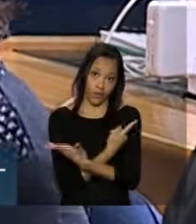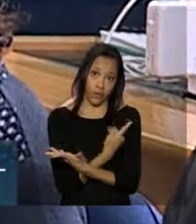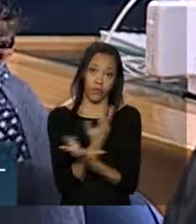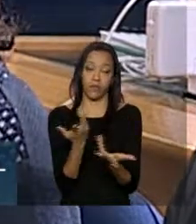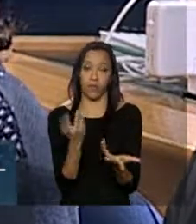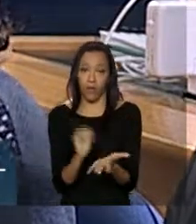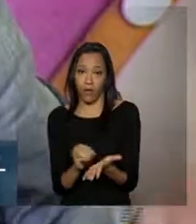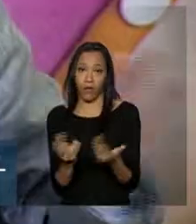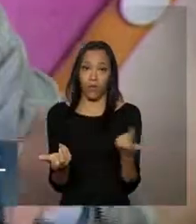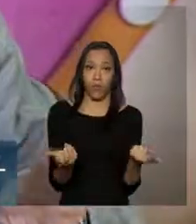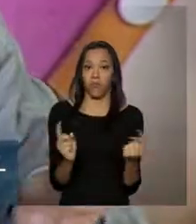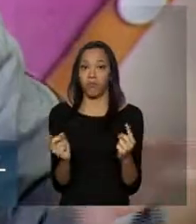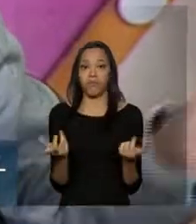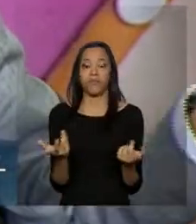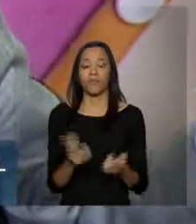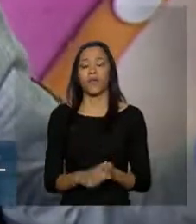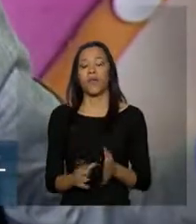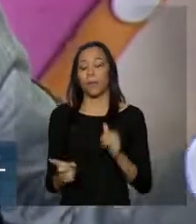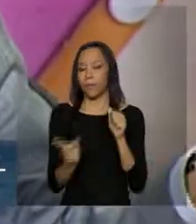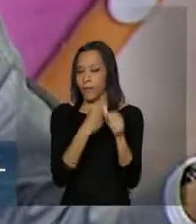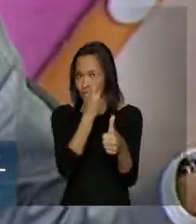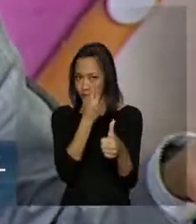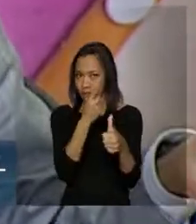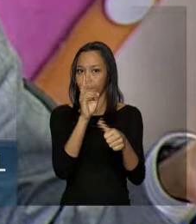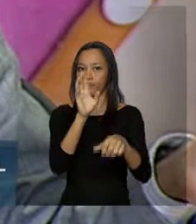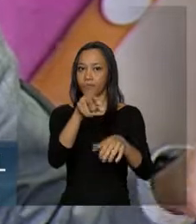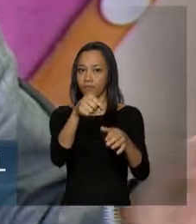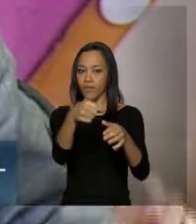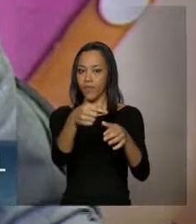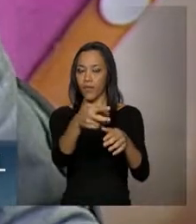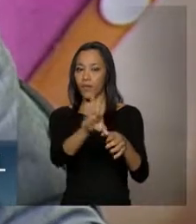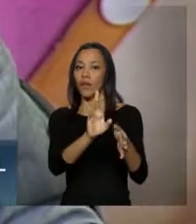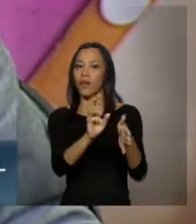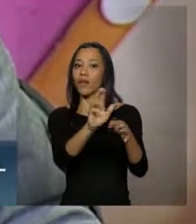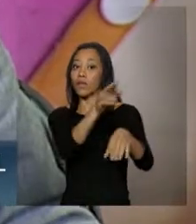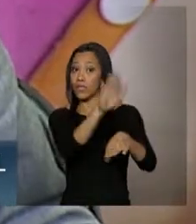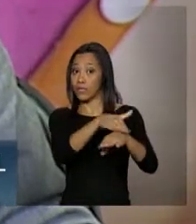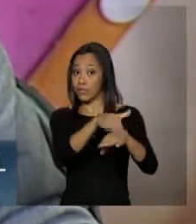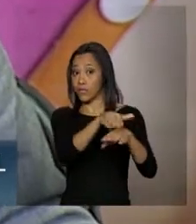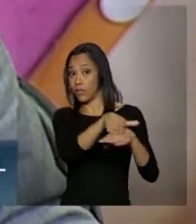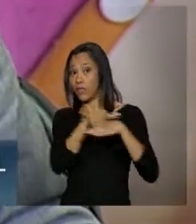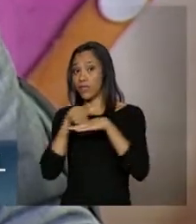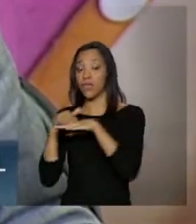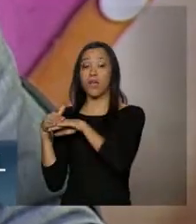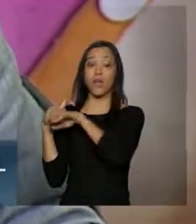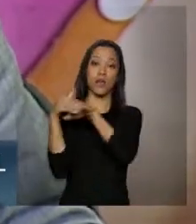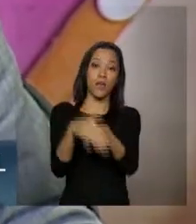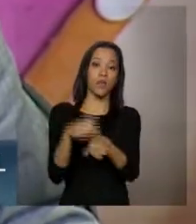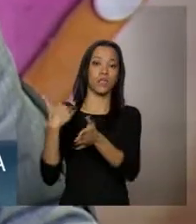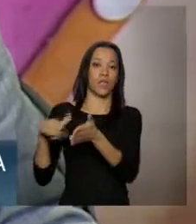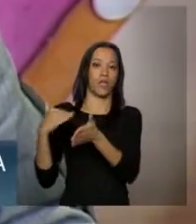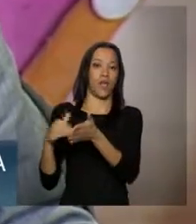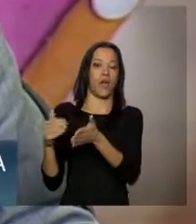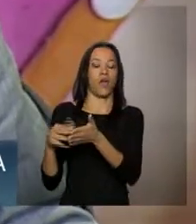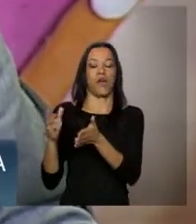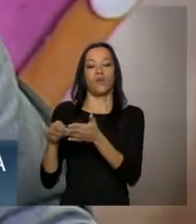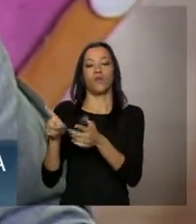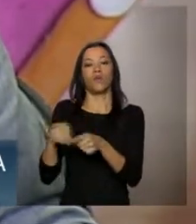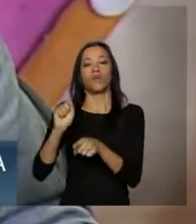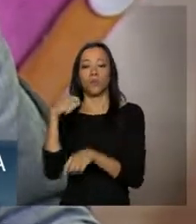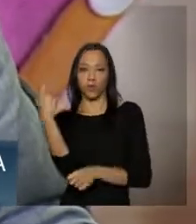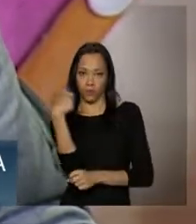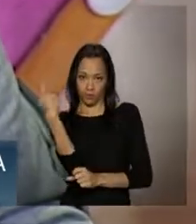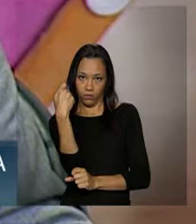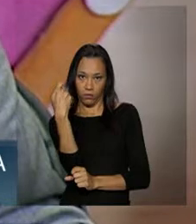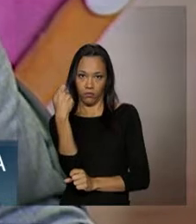a resposta, a primeira questão, ao próprio secretário de Estado do Rio Grande do Sul, mas eu quero lhe garantir, com toda a segurança e a todo o povo